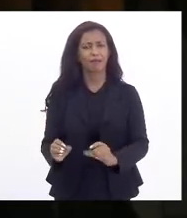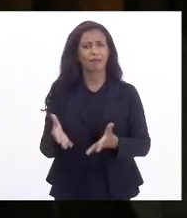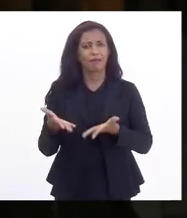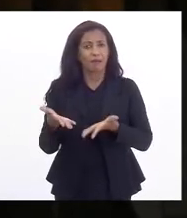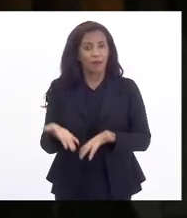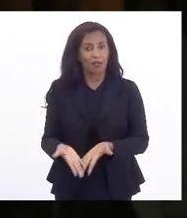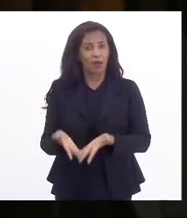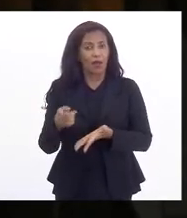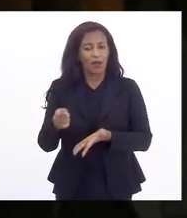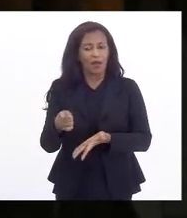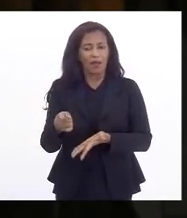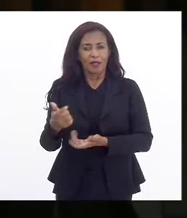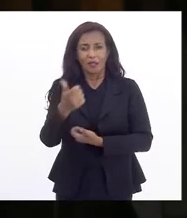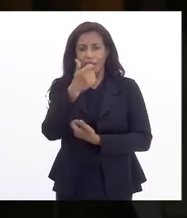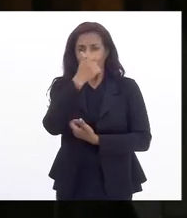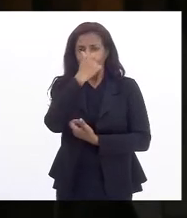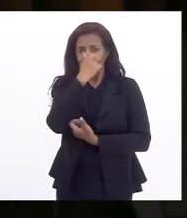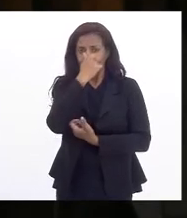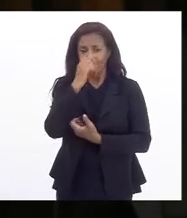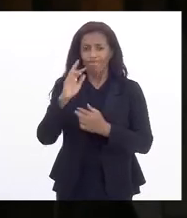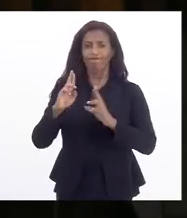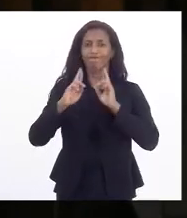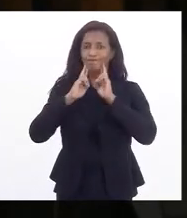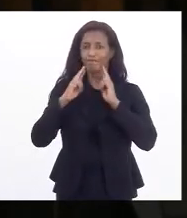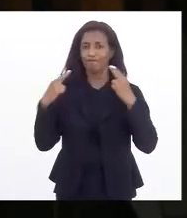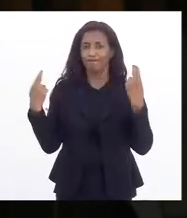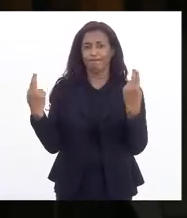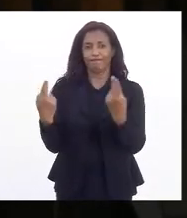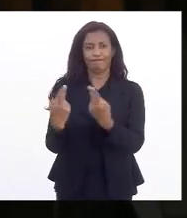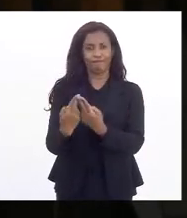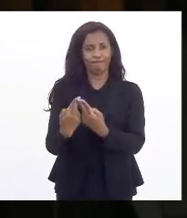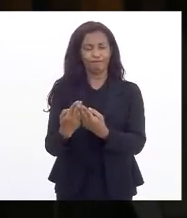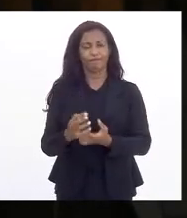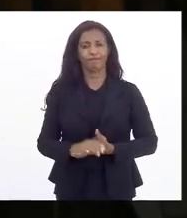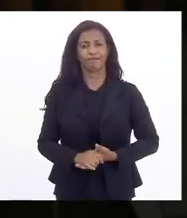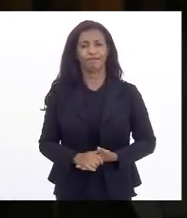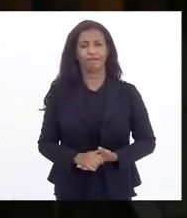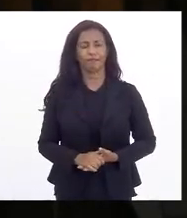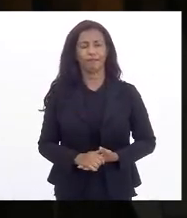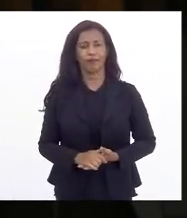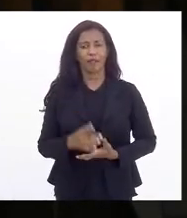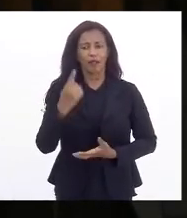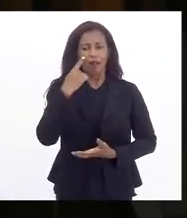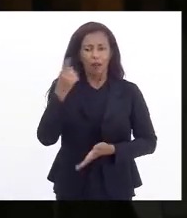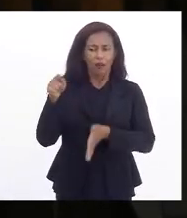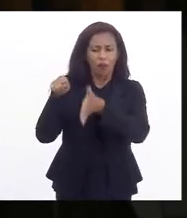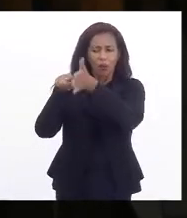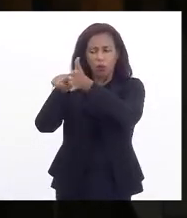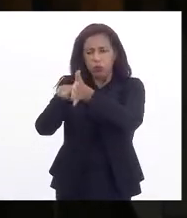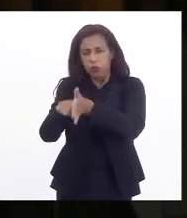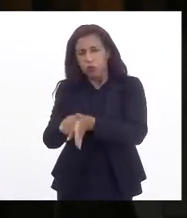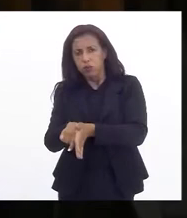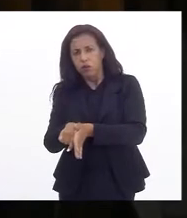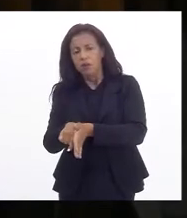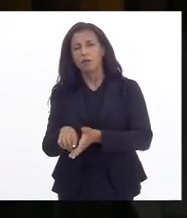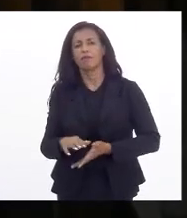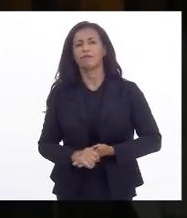fruto dessa pequena e apertada sinta senhora presidente nós fomos verificar